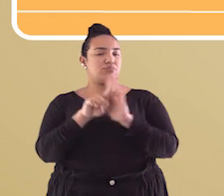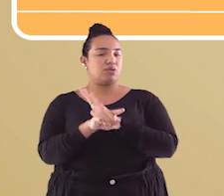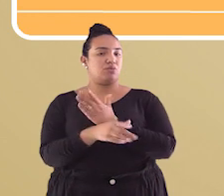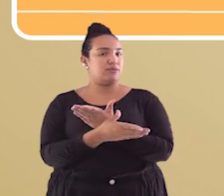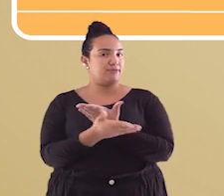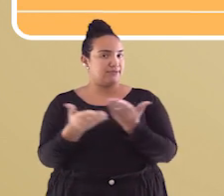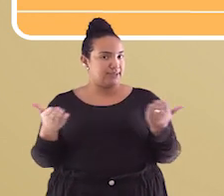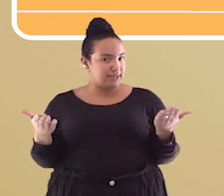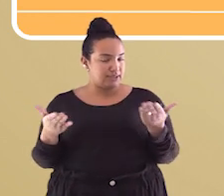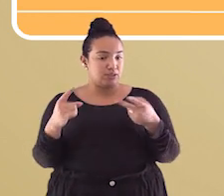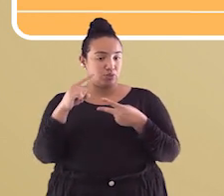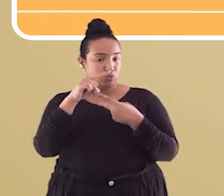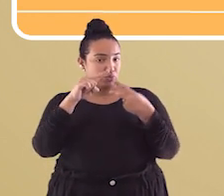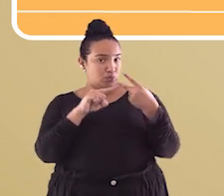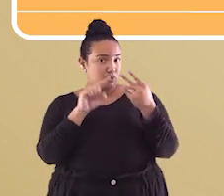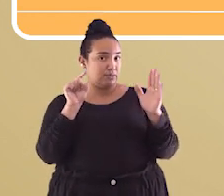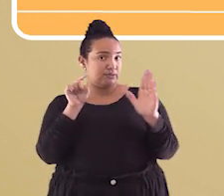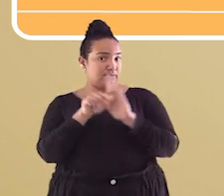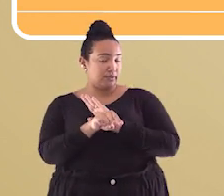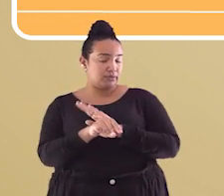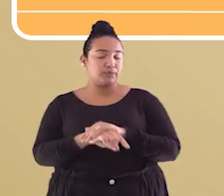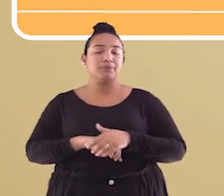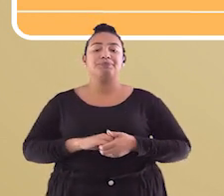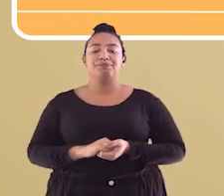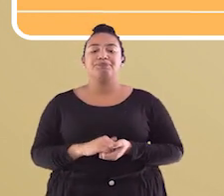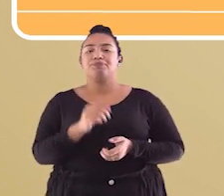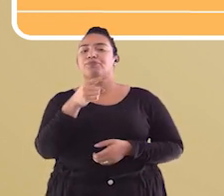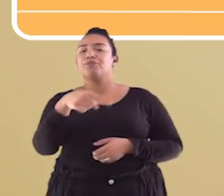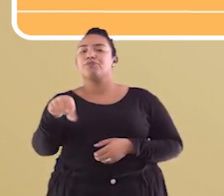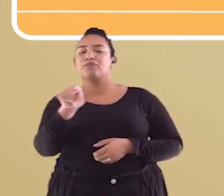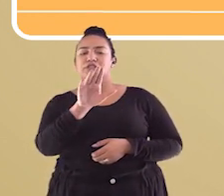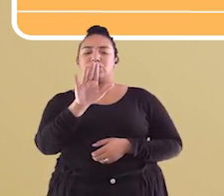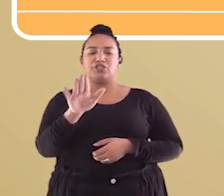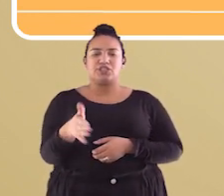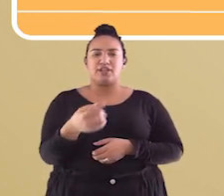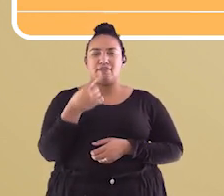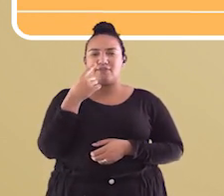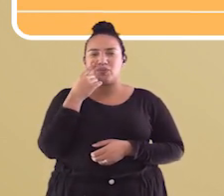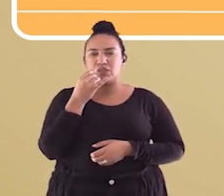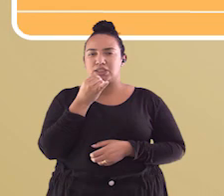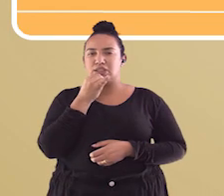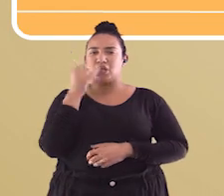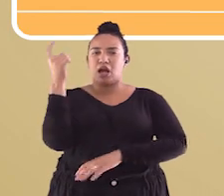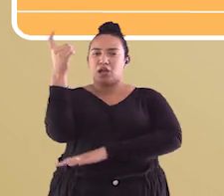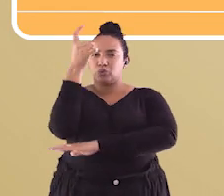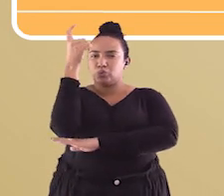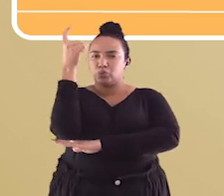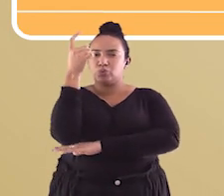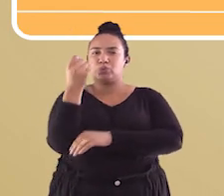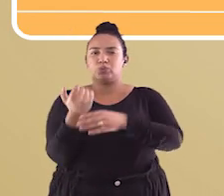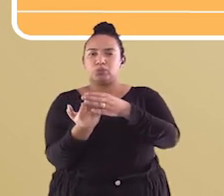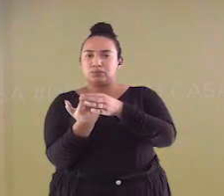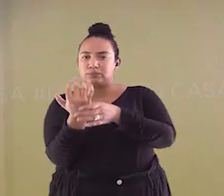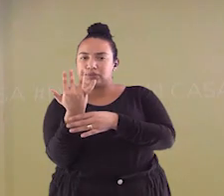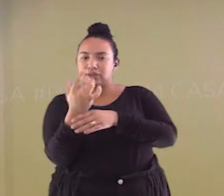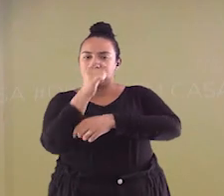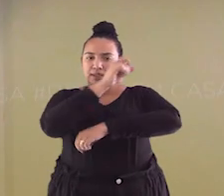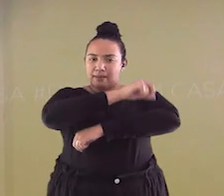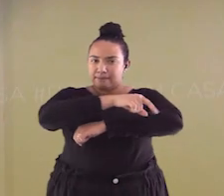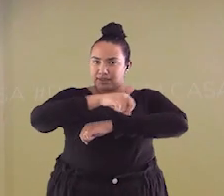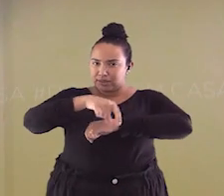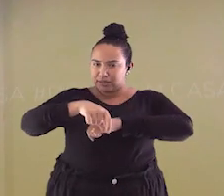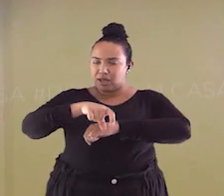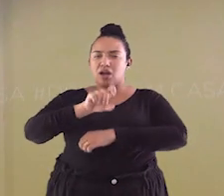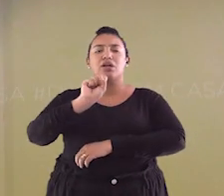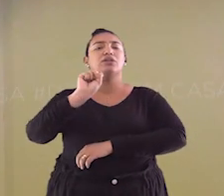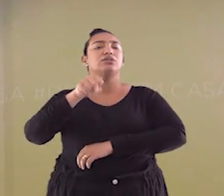vocês, no caso, 2 perguntas. Por acaso, você já viu um adulto plantar algum tipo de planta? Se